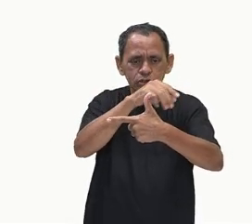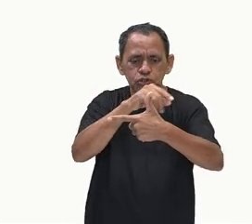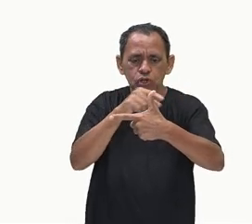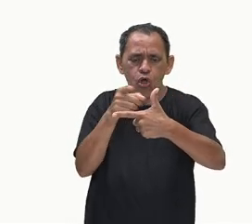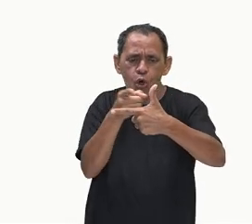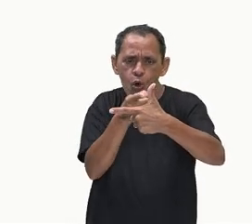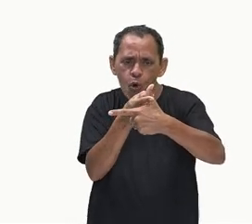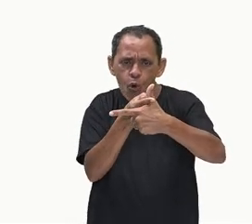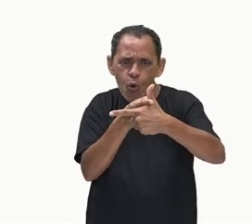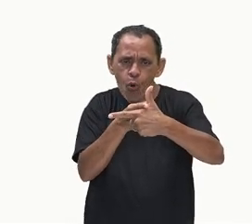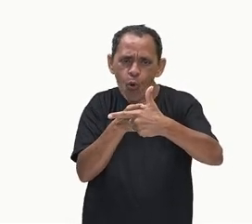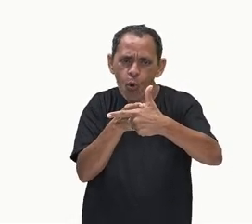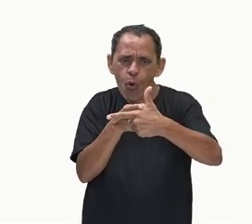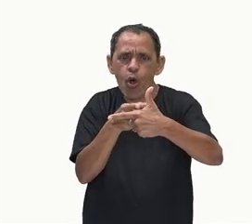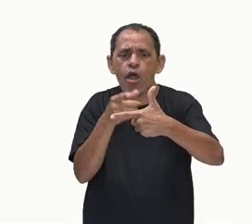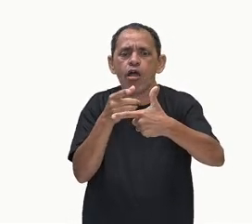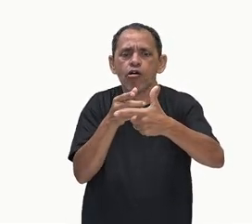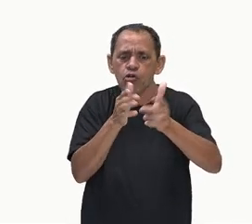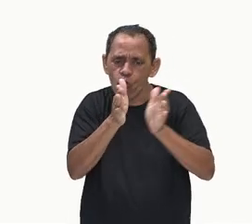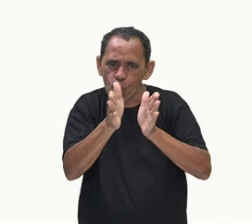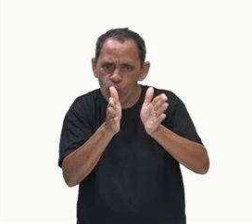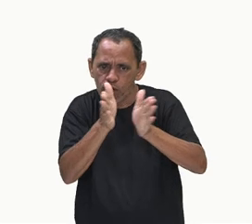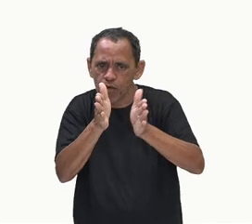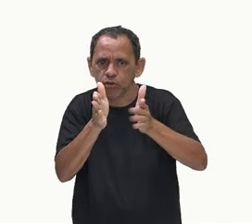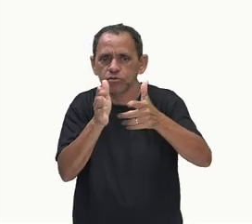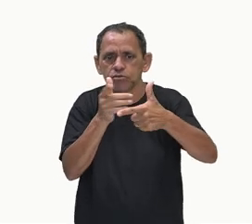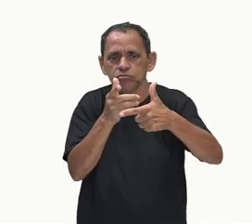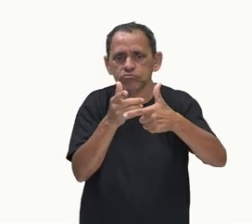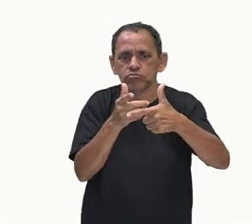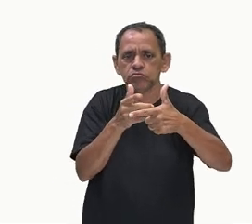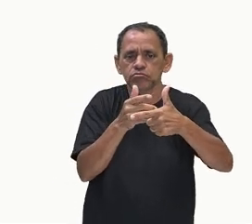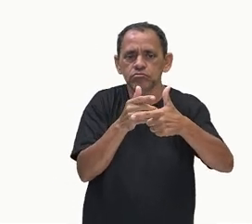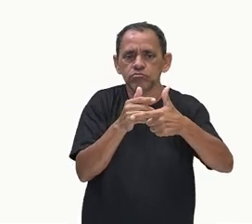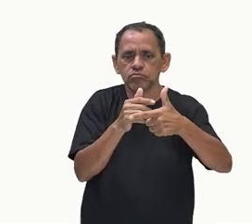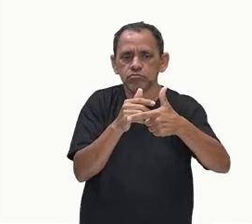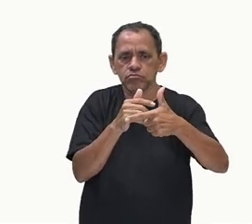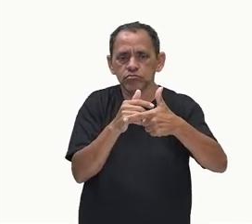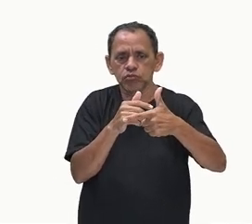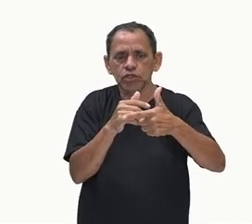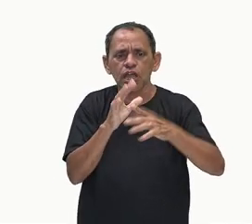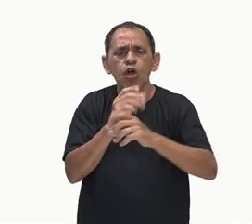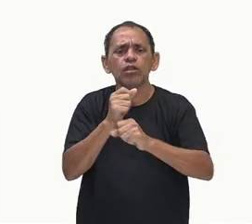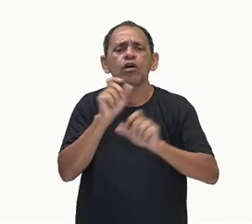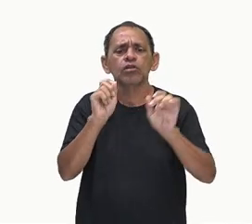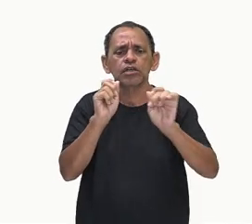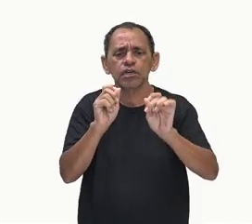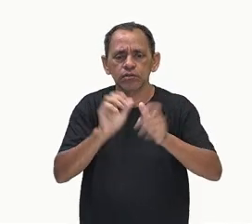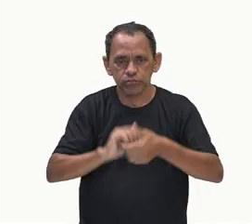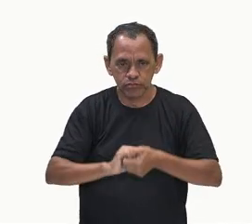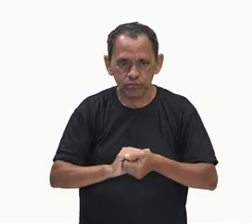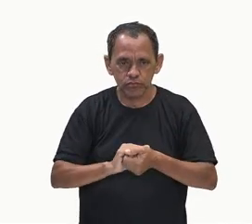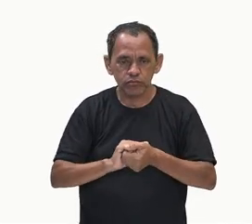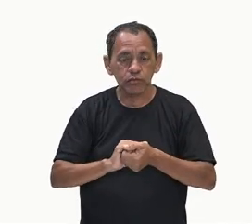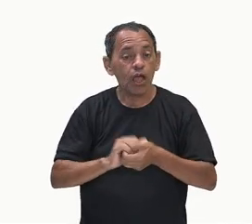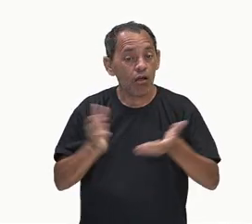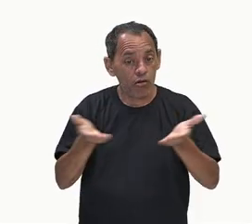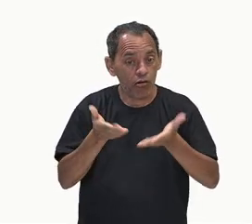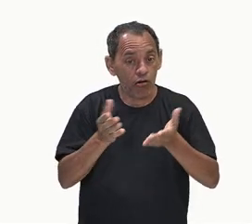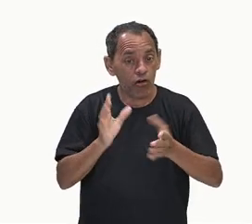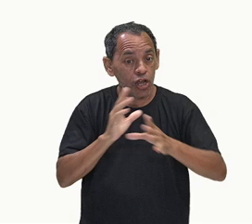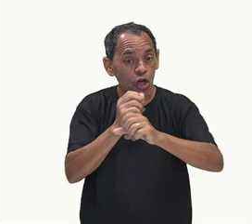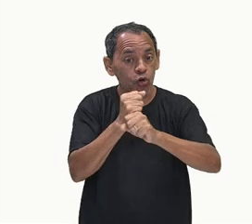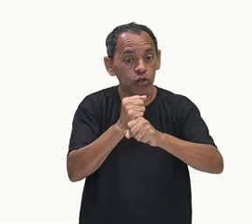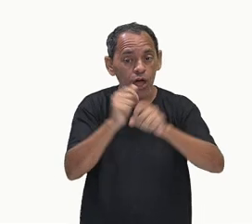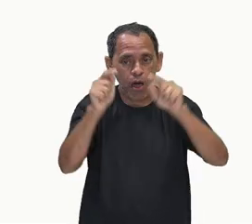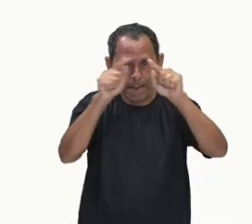duas medidas do lado e o que que a gente precisa calcular a gente prisa calcular o perímetro do terreno Qual é